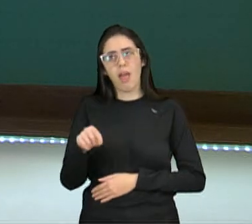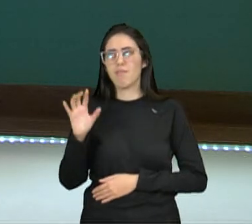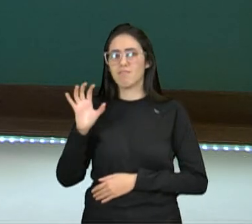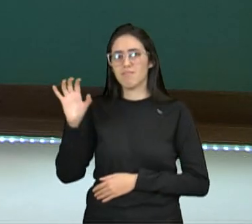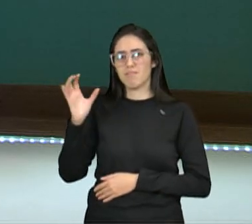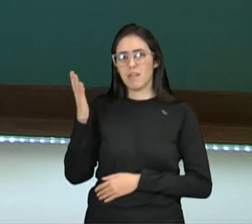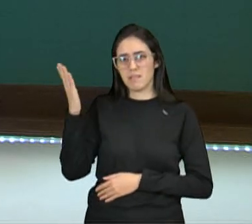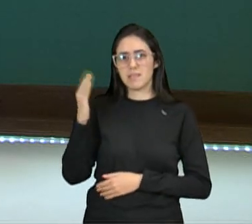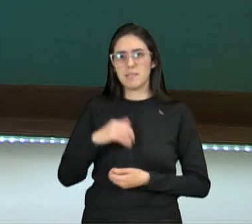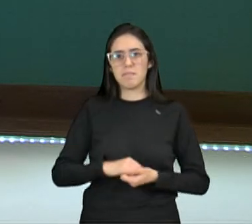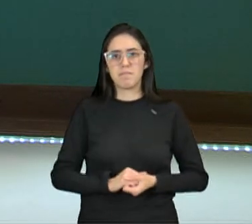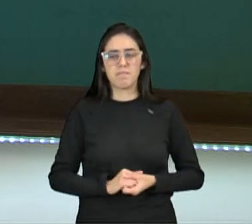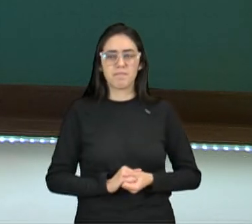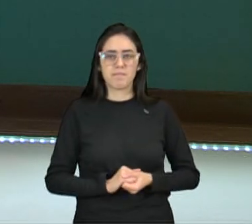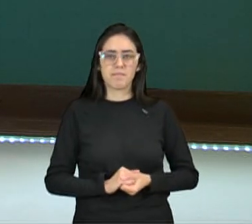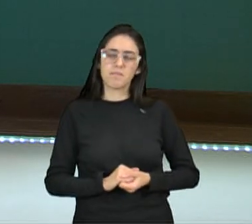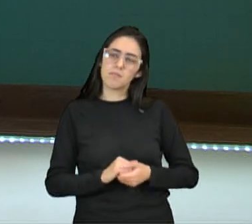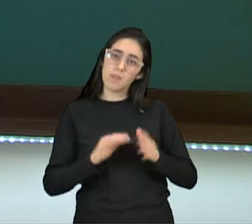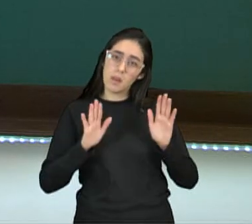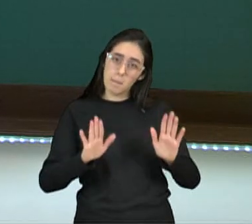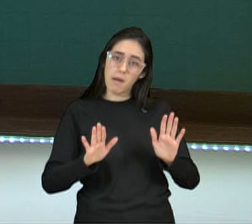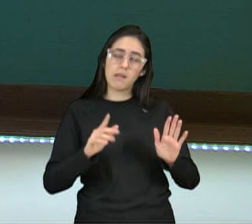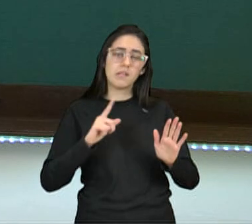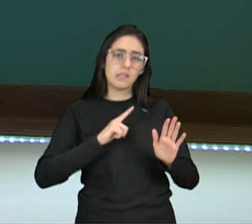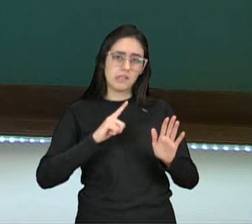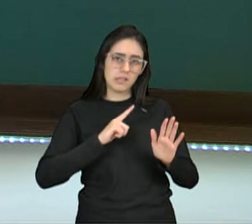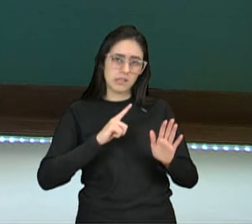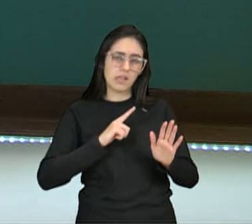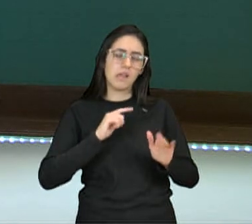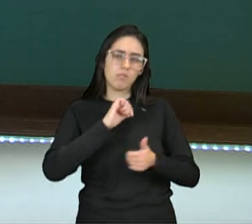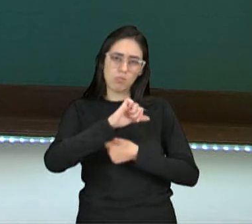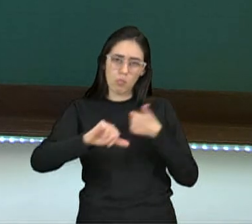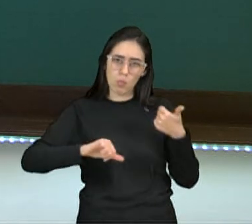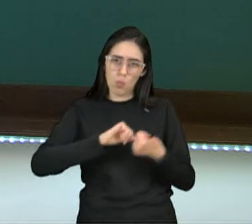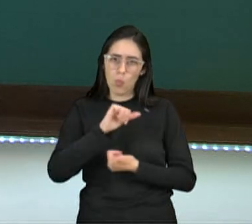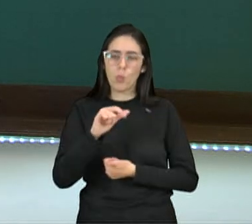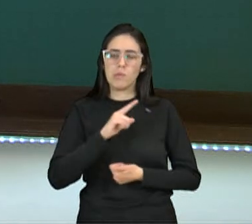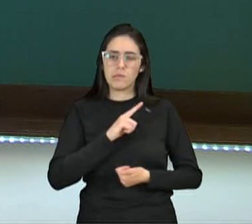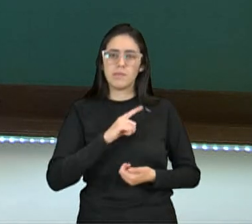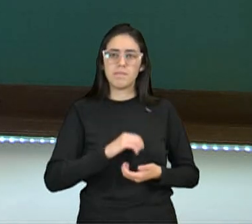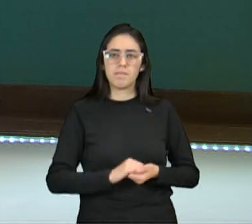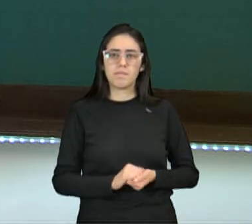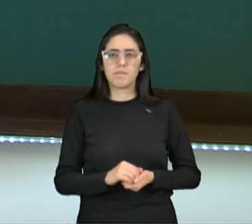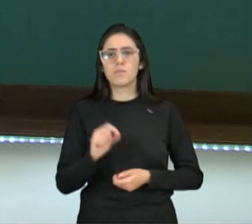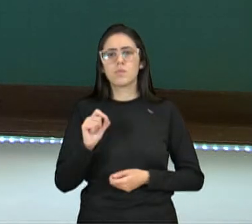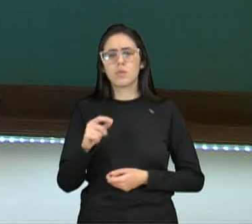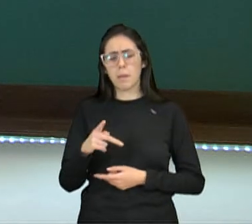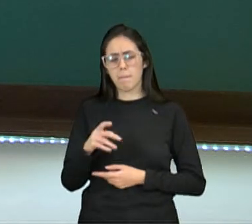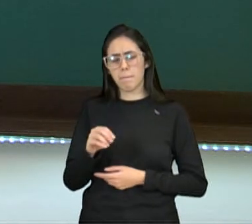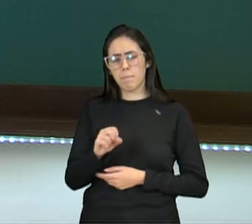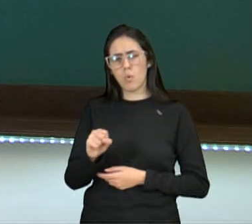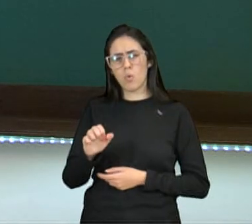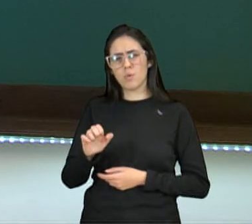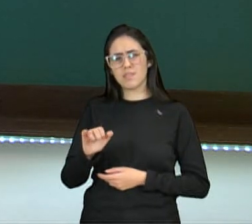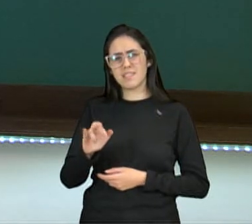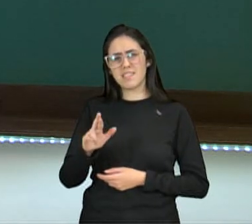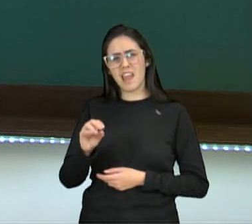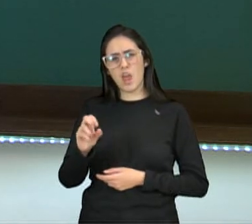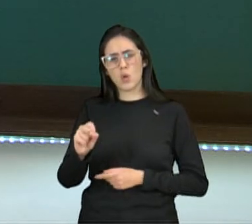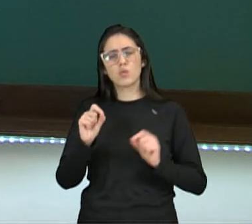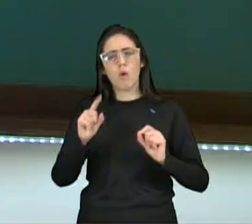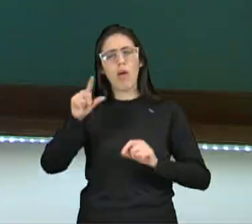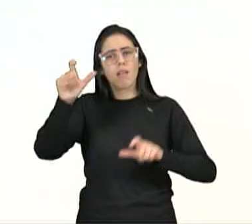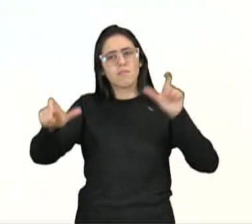forma, certo? Mas aí a gente vai ter depois as modificações, né? O que são os poceiros? São lavradores